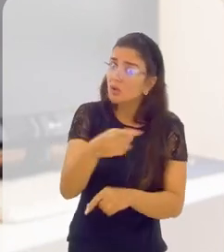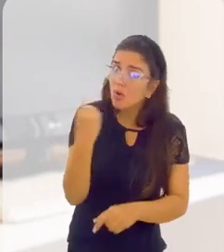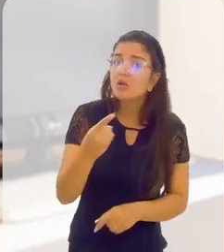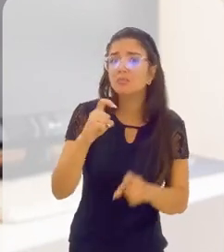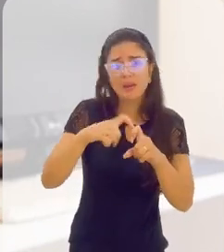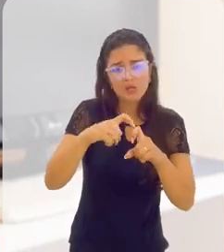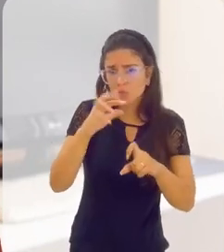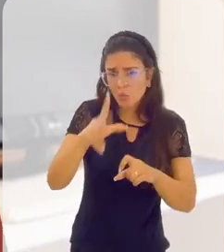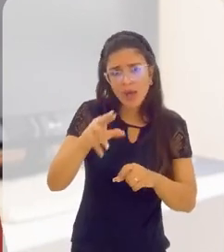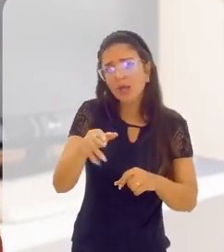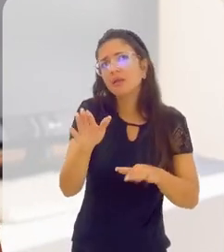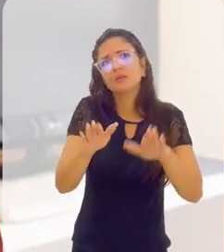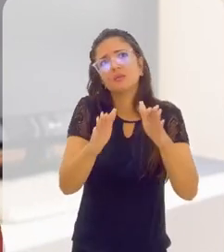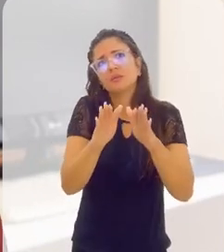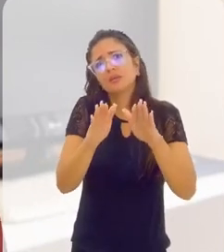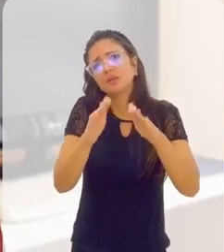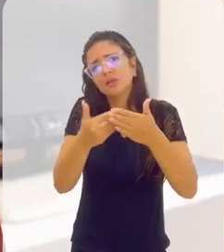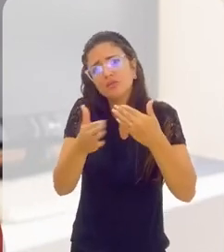né